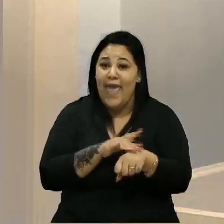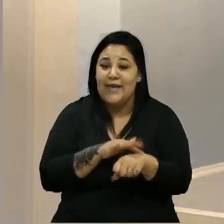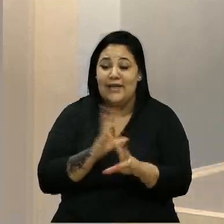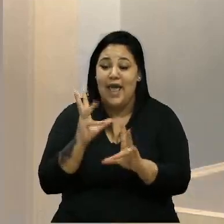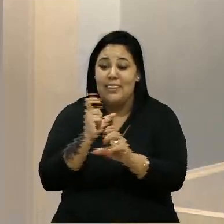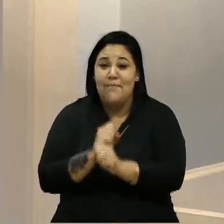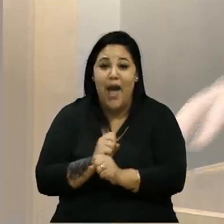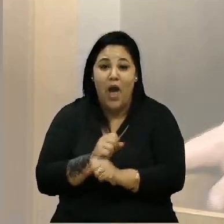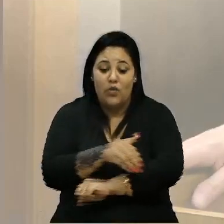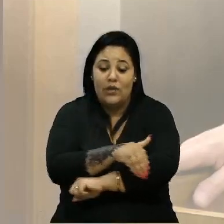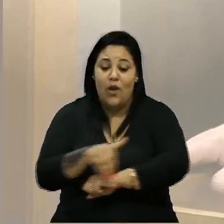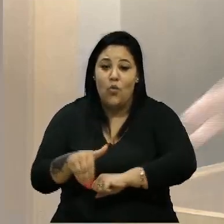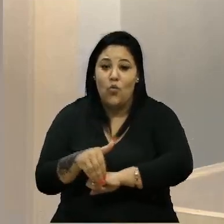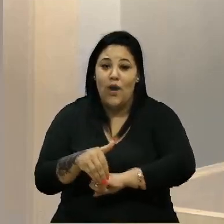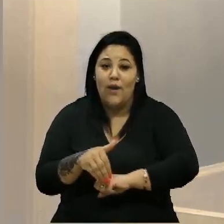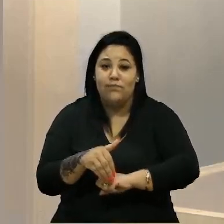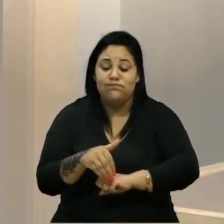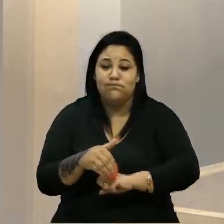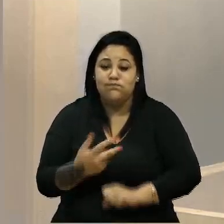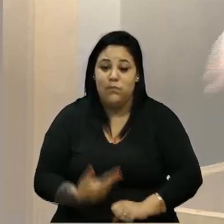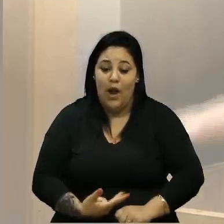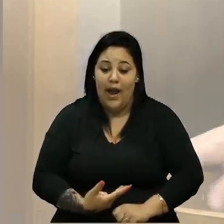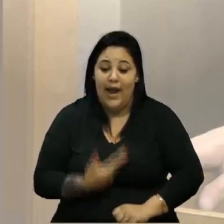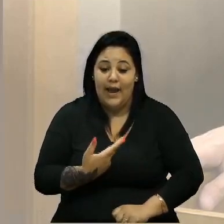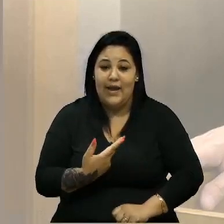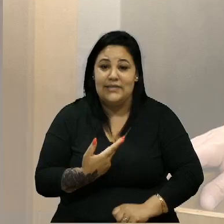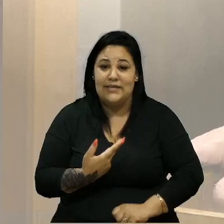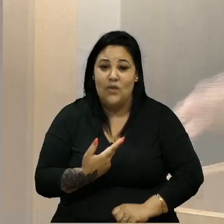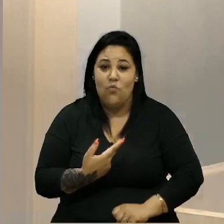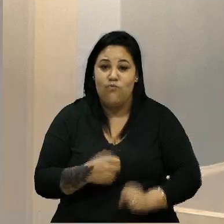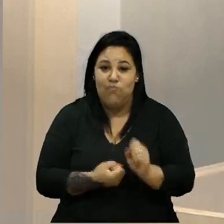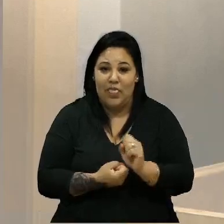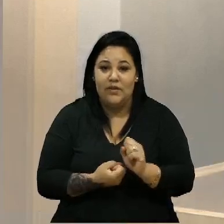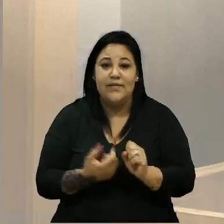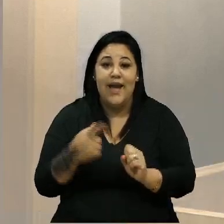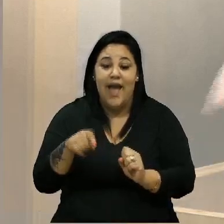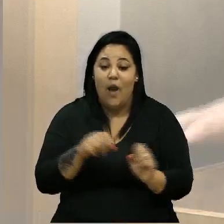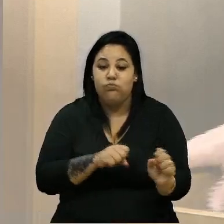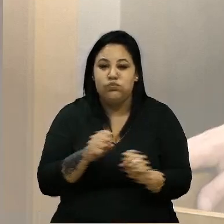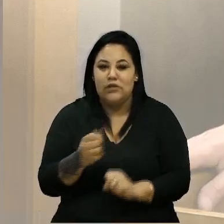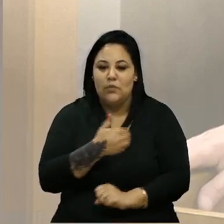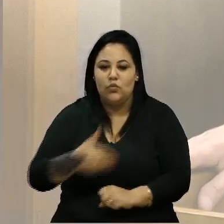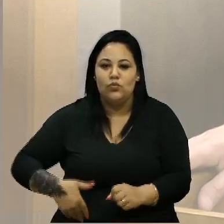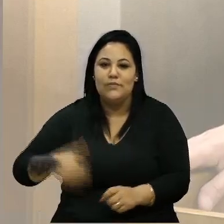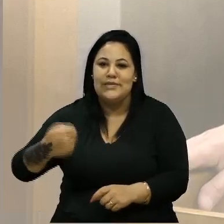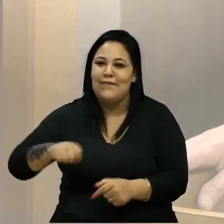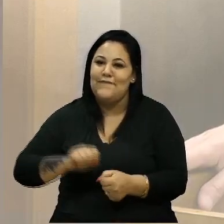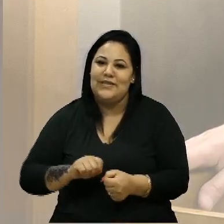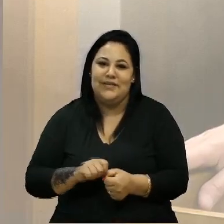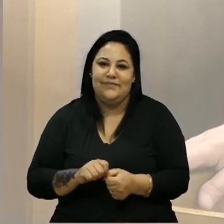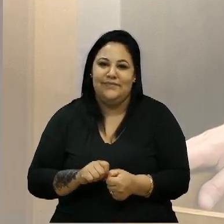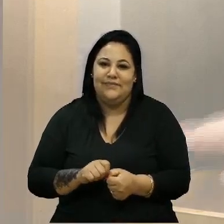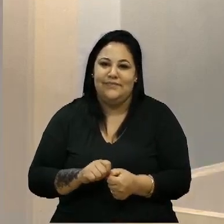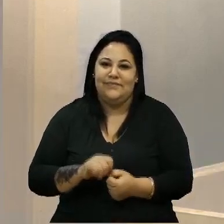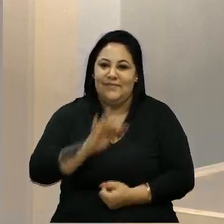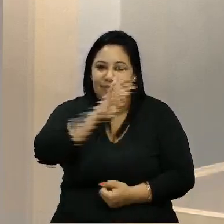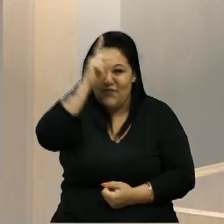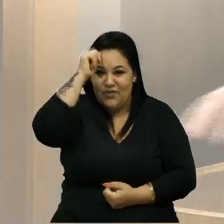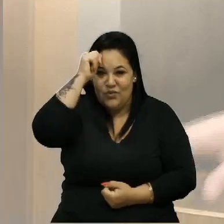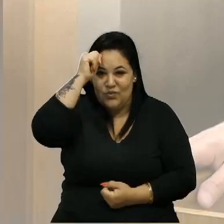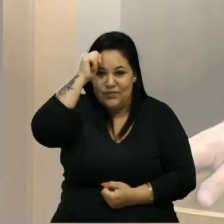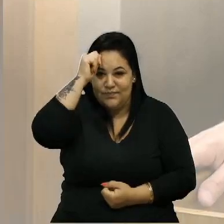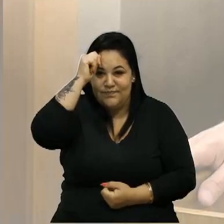rua, castração, é o poder público que tem que fazer. É a Prefeitura Municipal de Caxias do Sul que tem que fazer. Não são